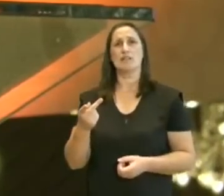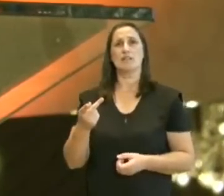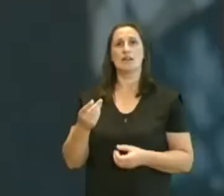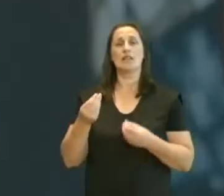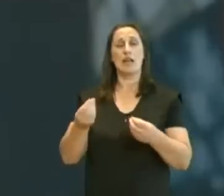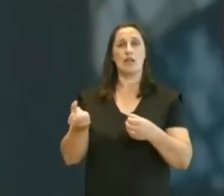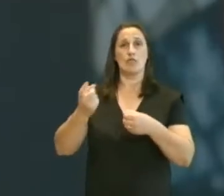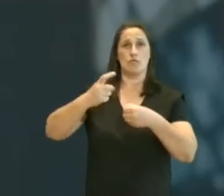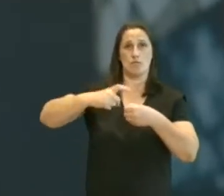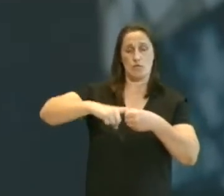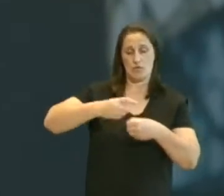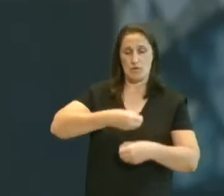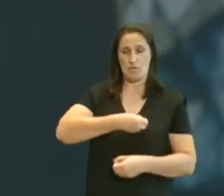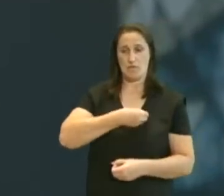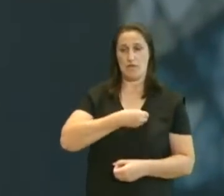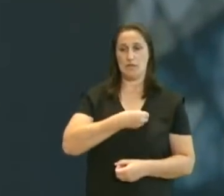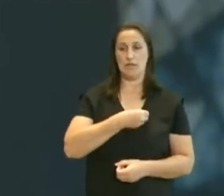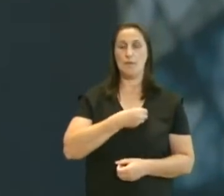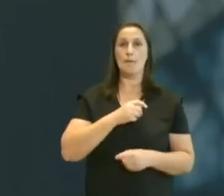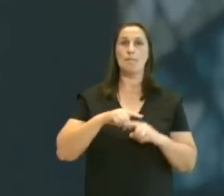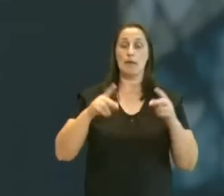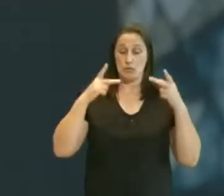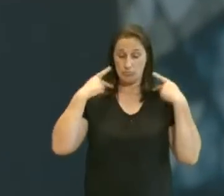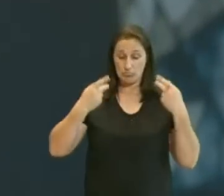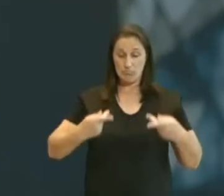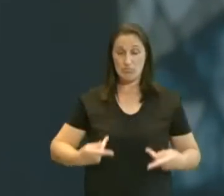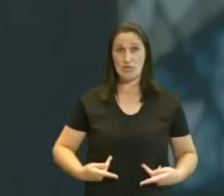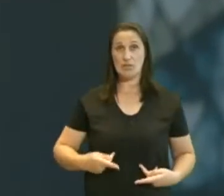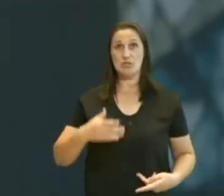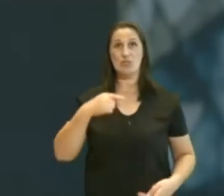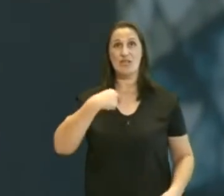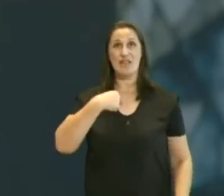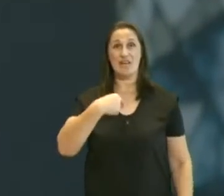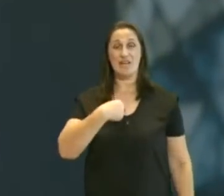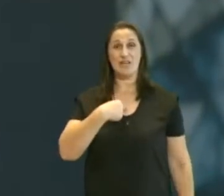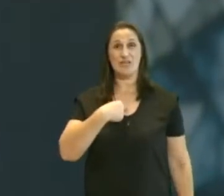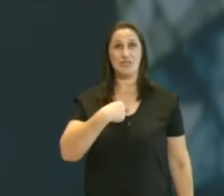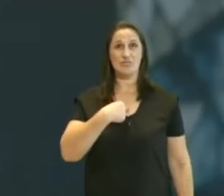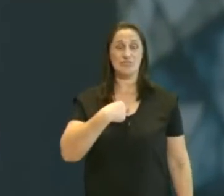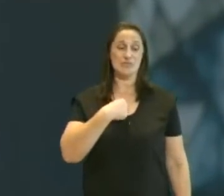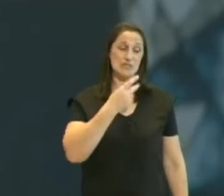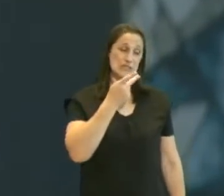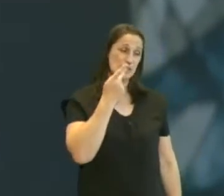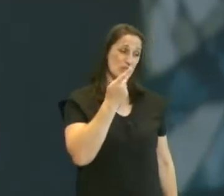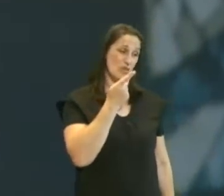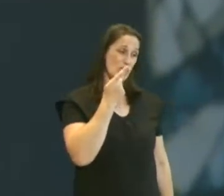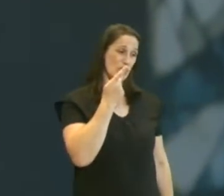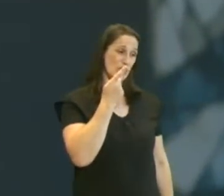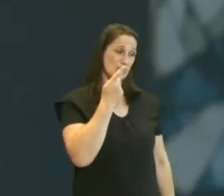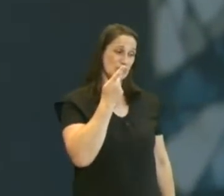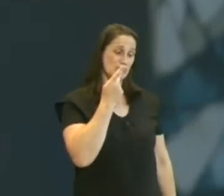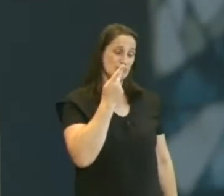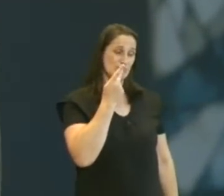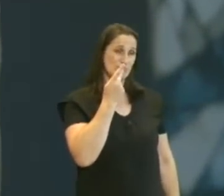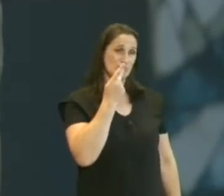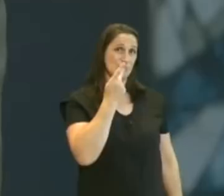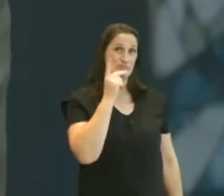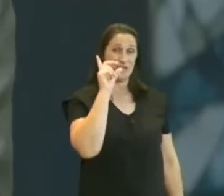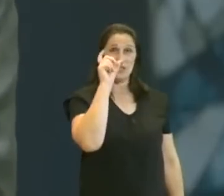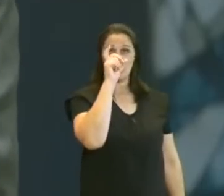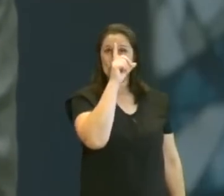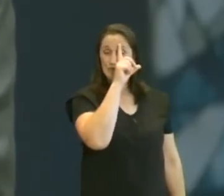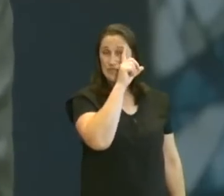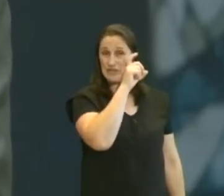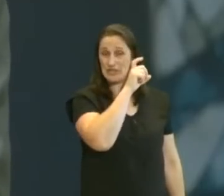outro lado, meu lado humano dizia assim: olha, essa é uma das fases do luto,